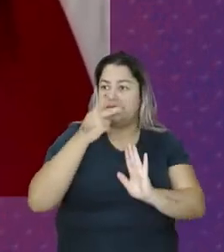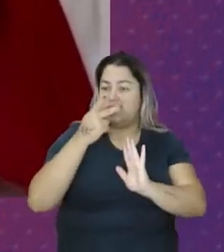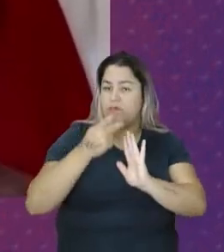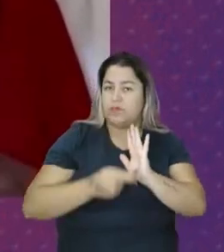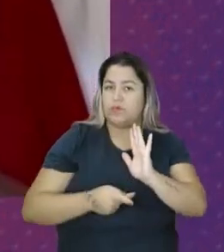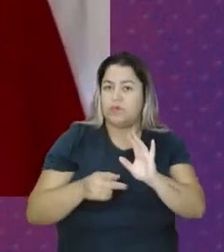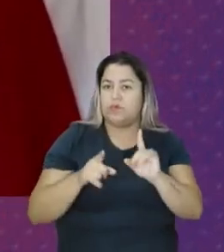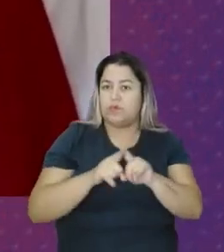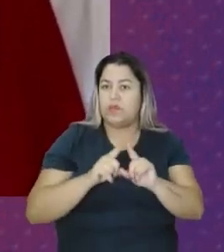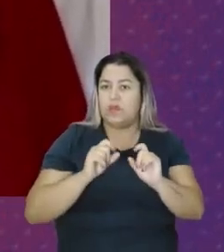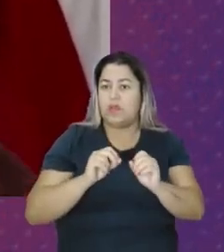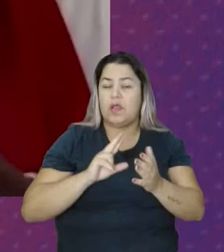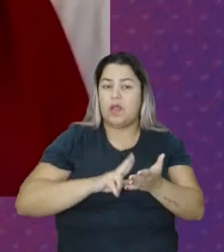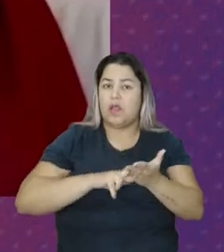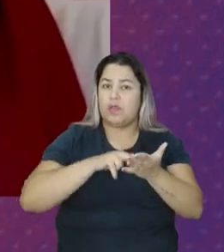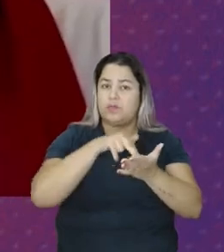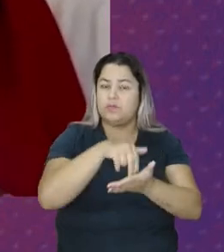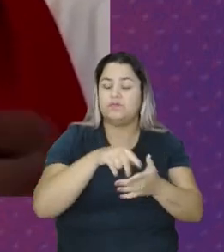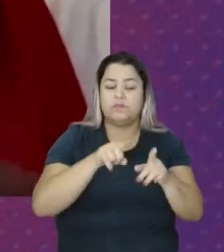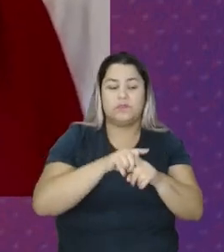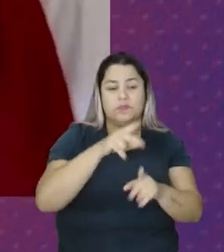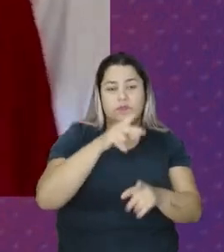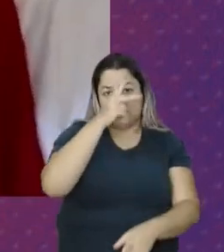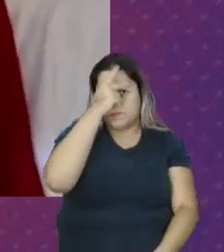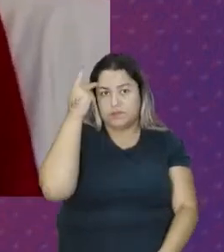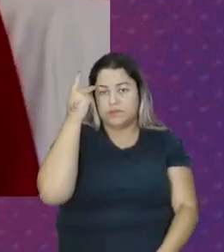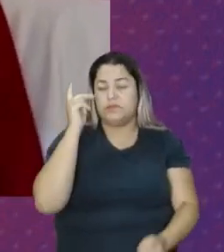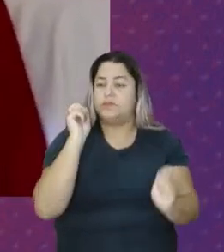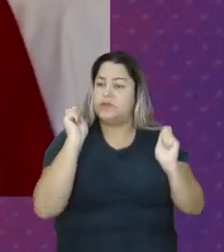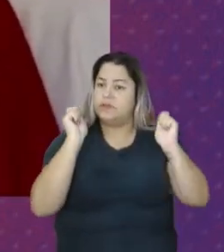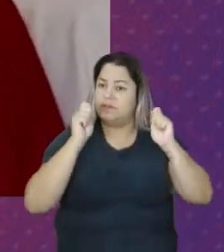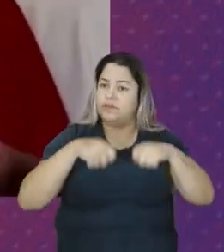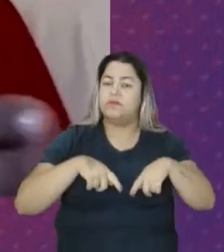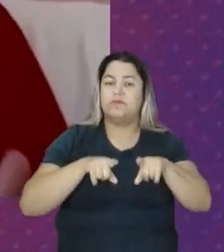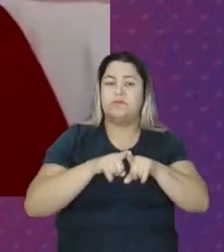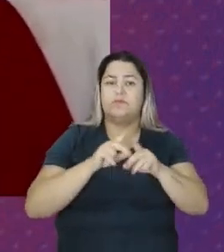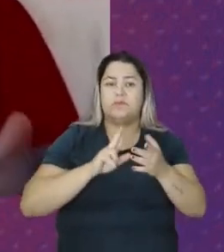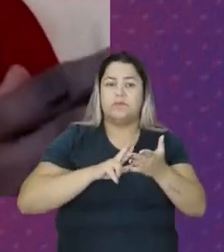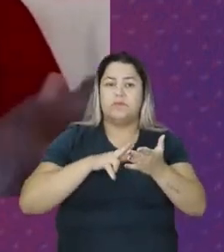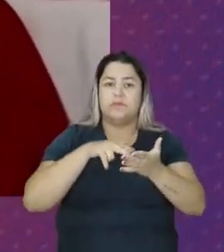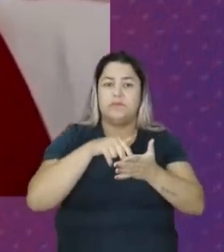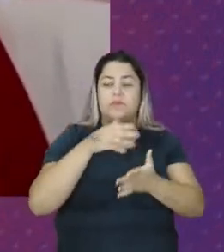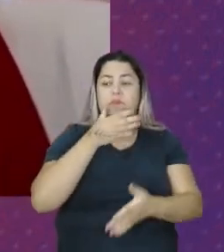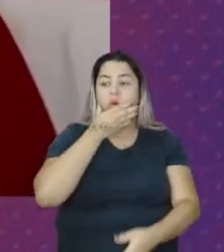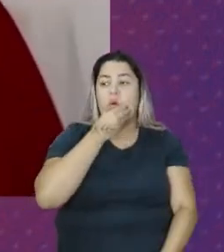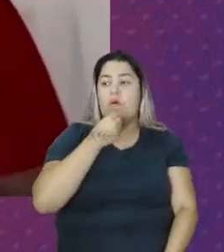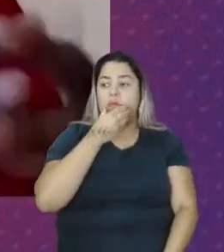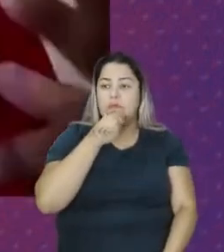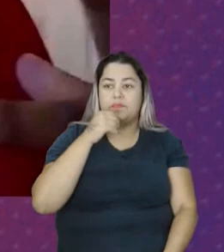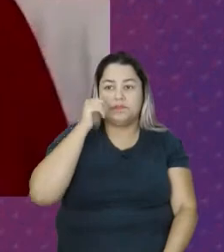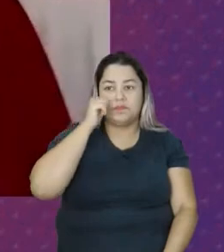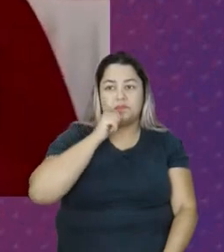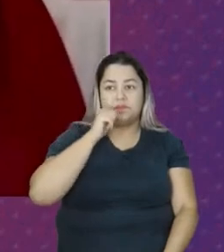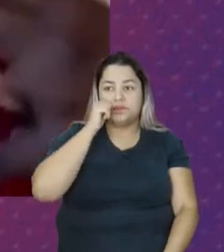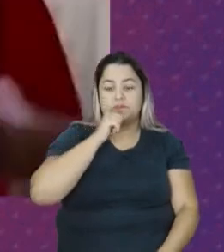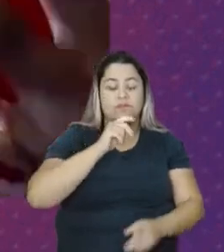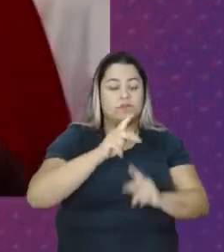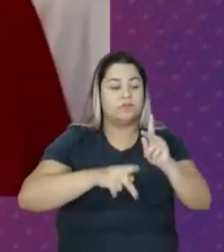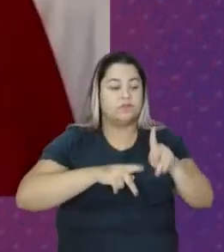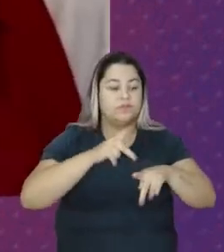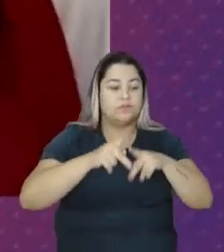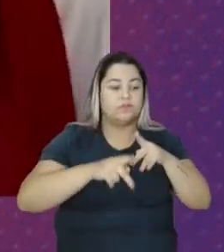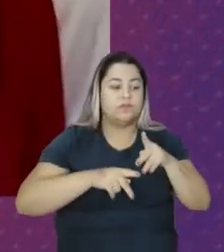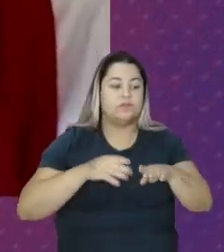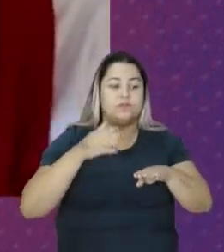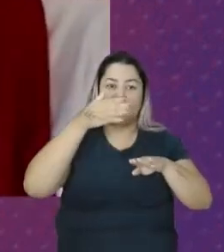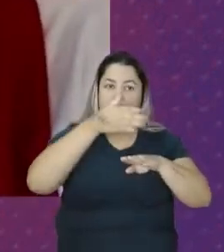ter a permanência dessas pessoas. Nós precisamos garantir que os homens, as mulheres, a população trans, que